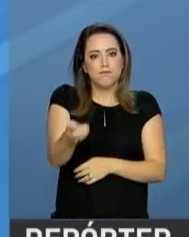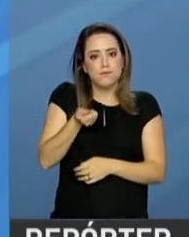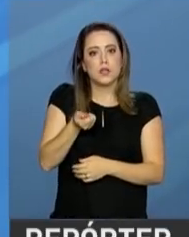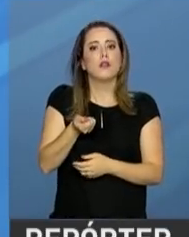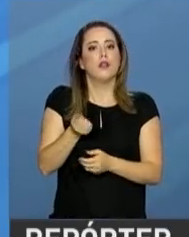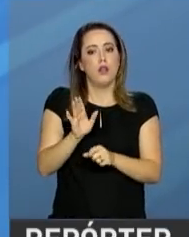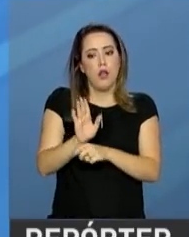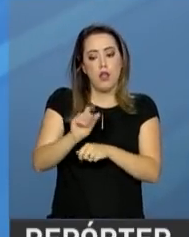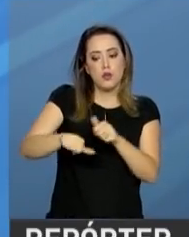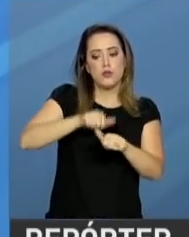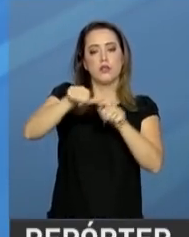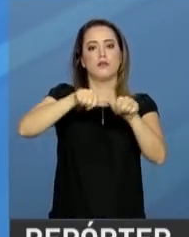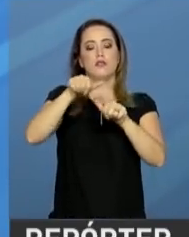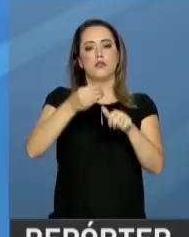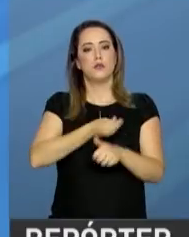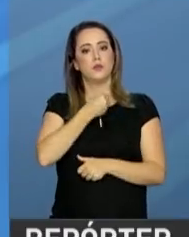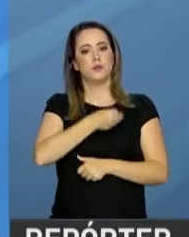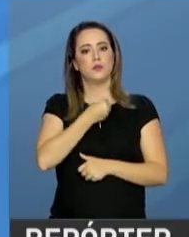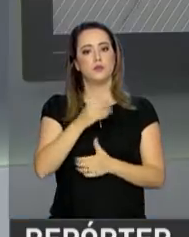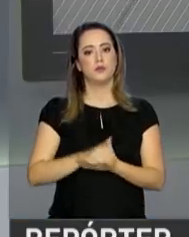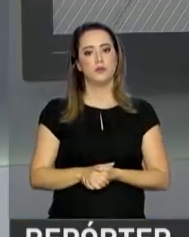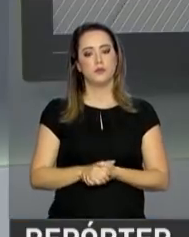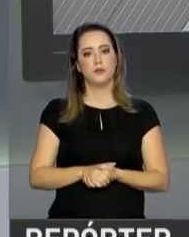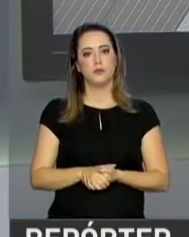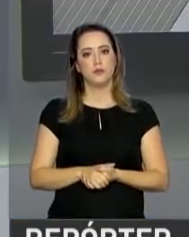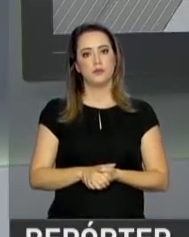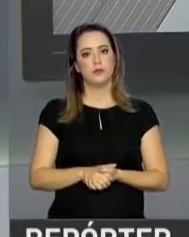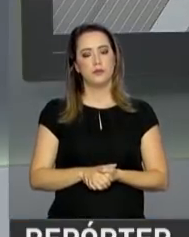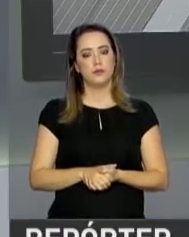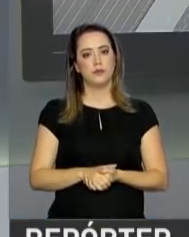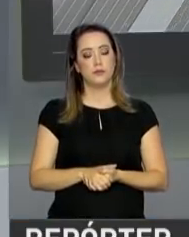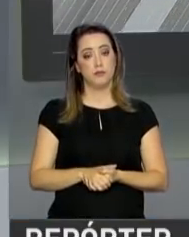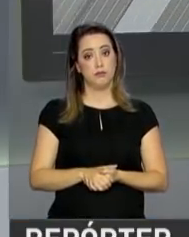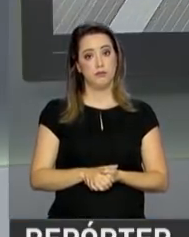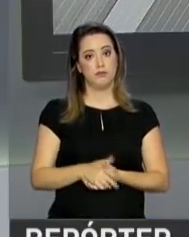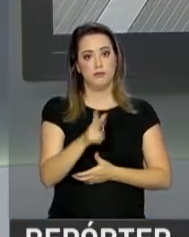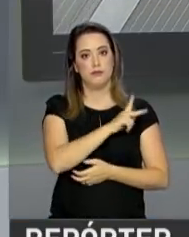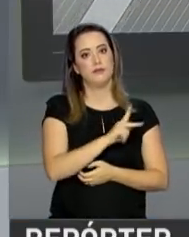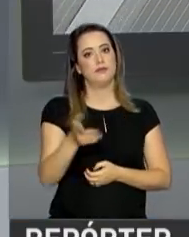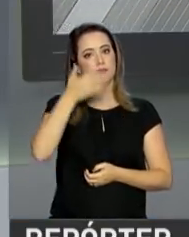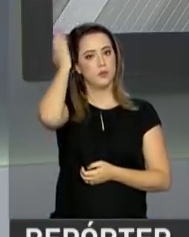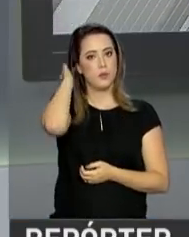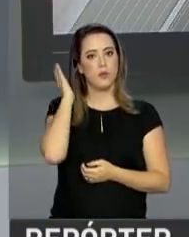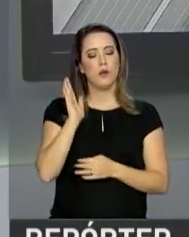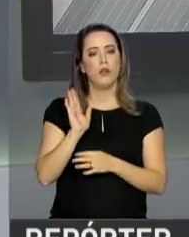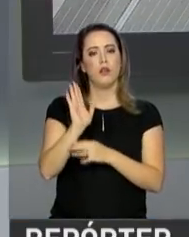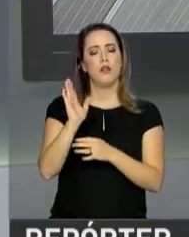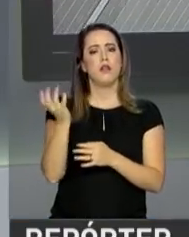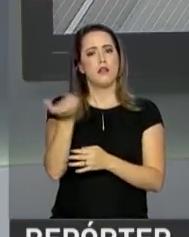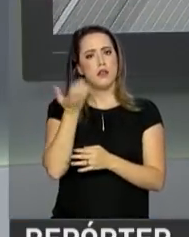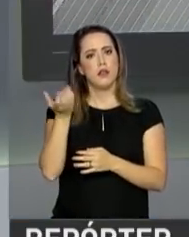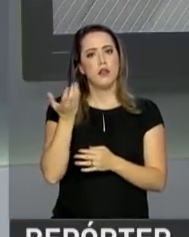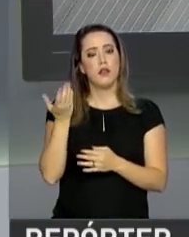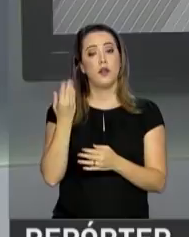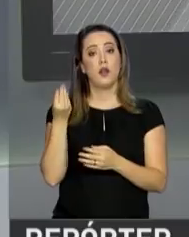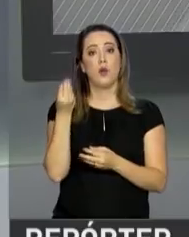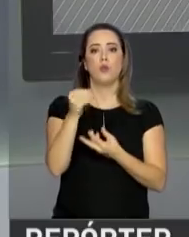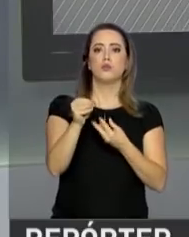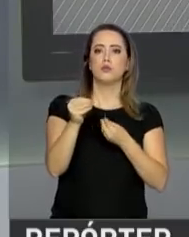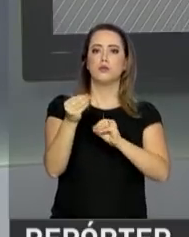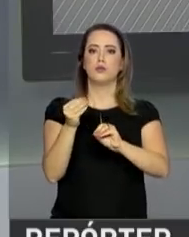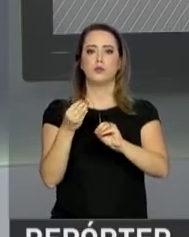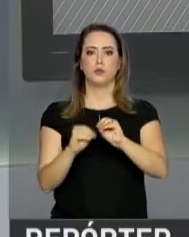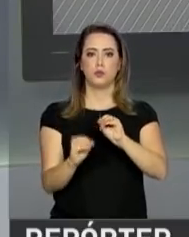que eles fiquem definitivamente do outro lado o presidente michel temer quer incluir no orçamento da união os recursos